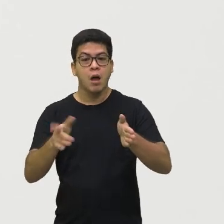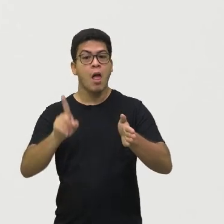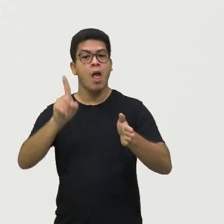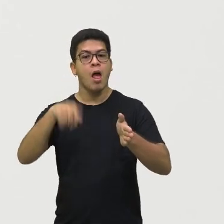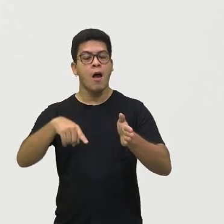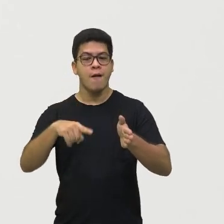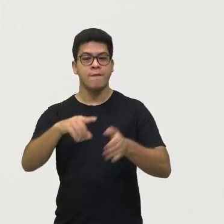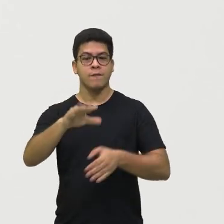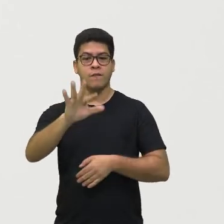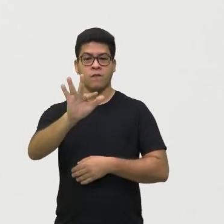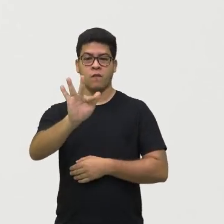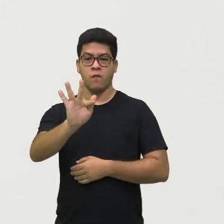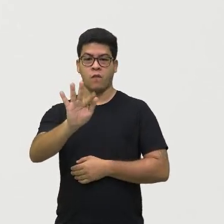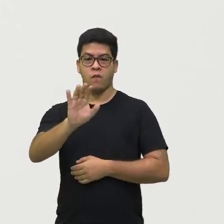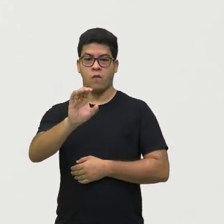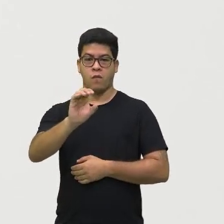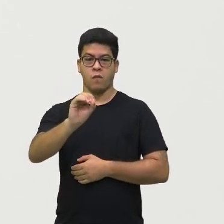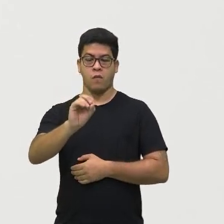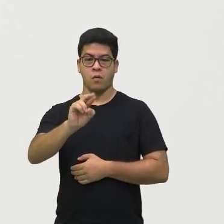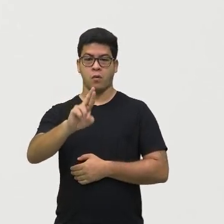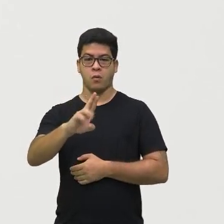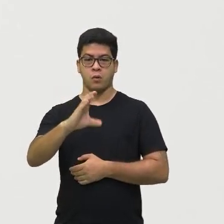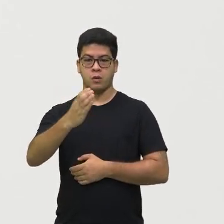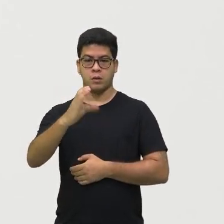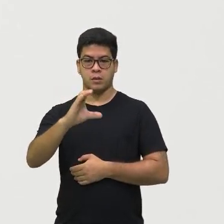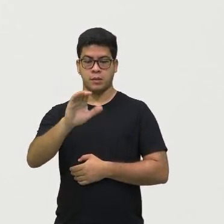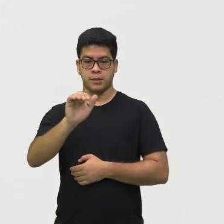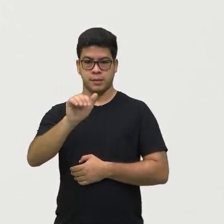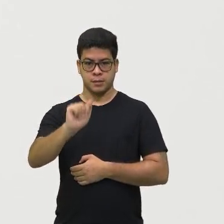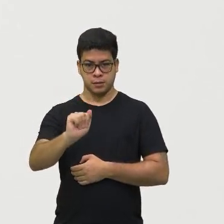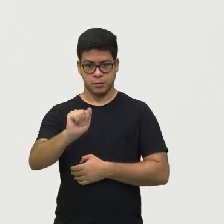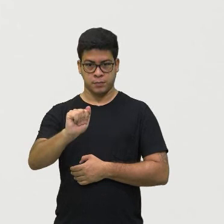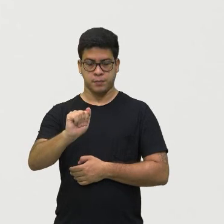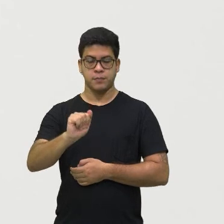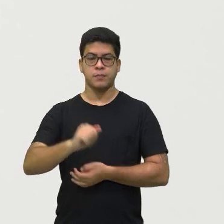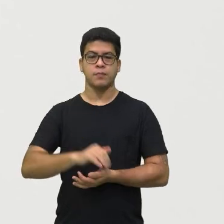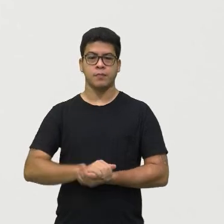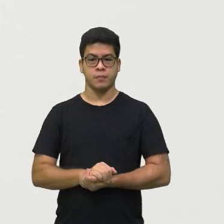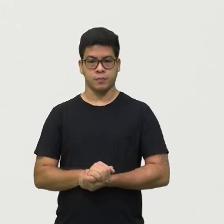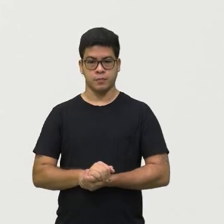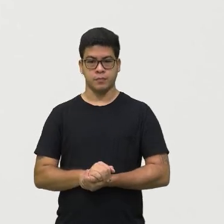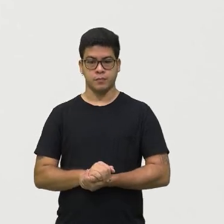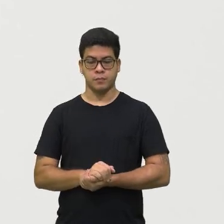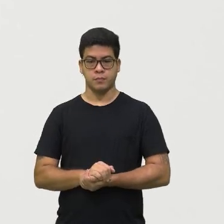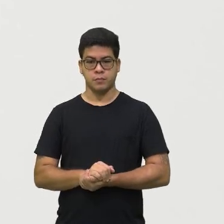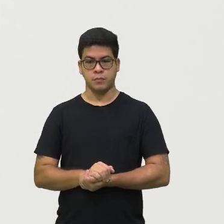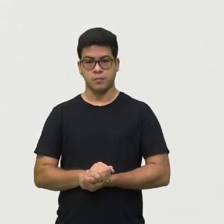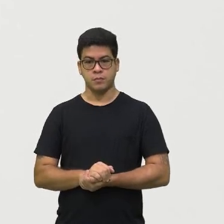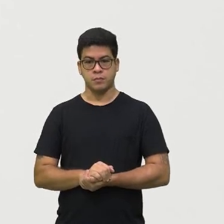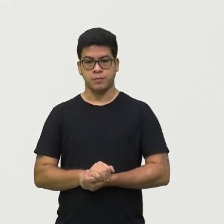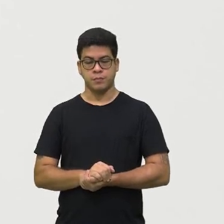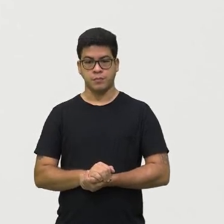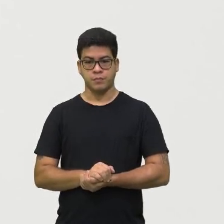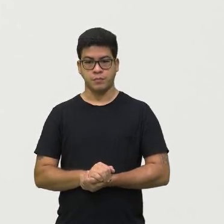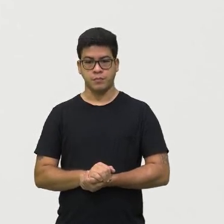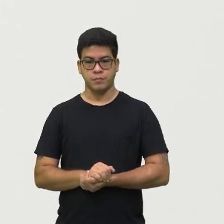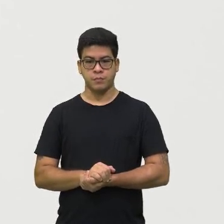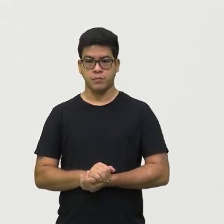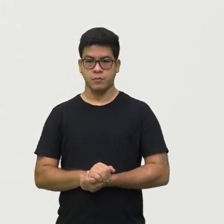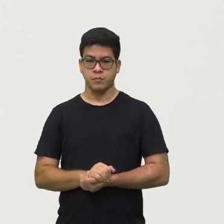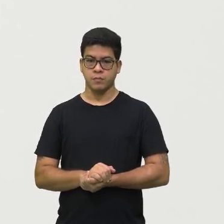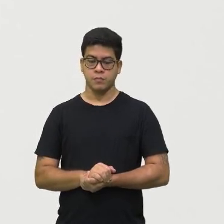Da força que existe lá no nosso campo, né? E existe também lá na região que tem